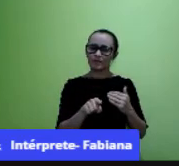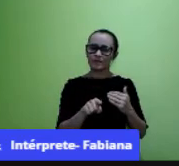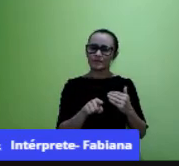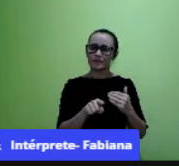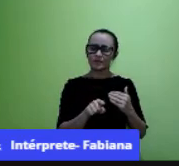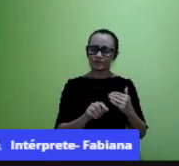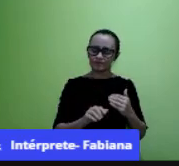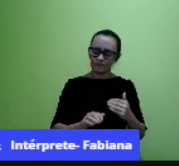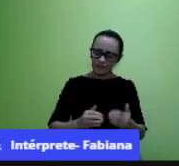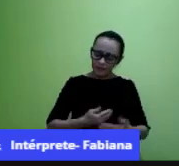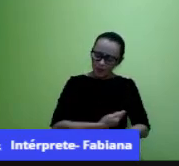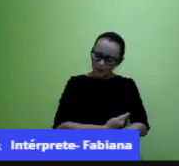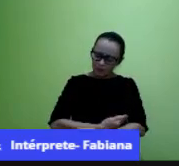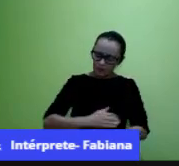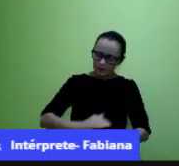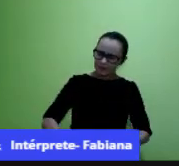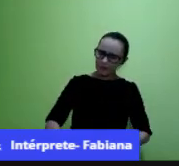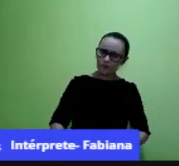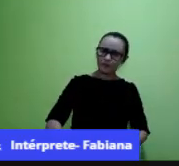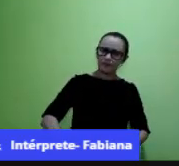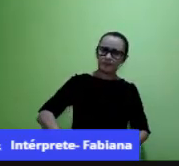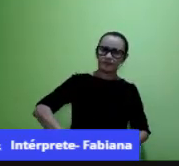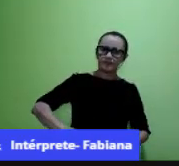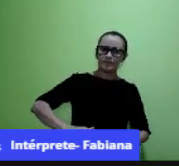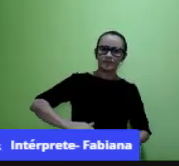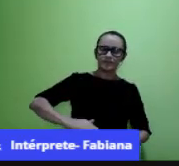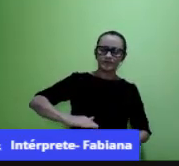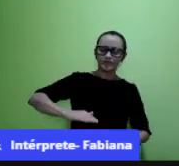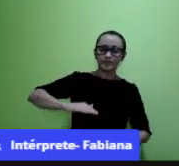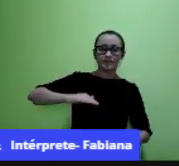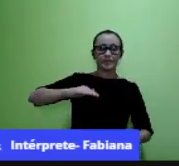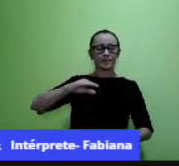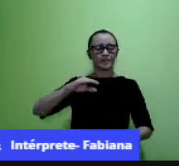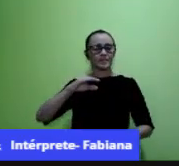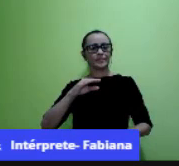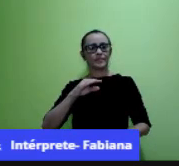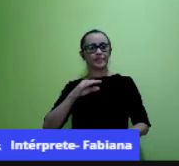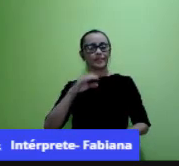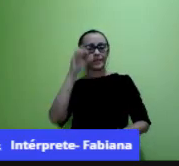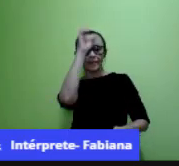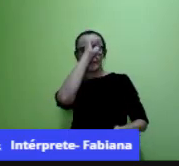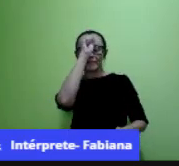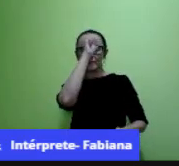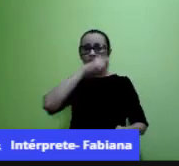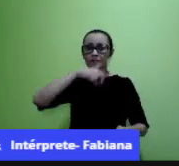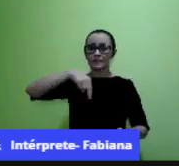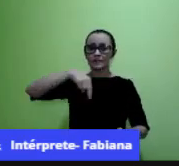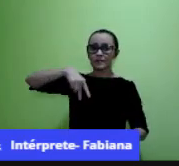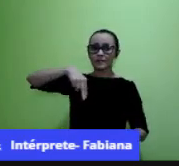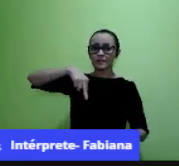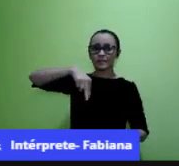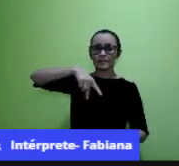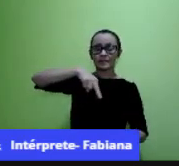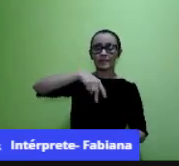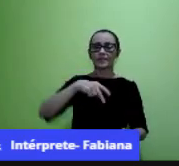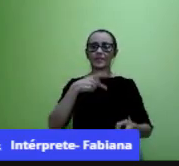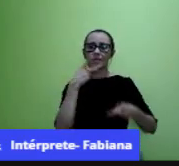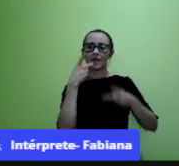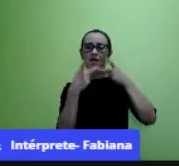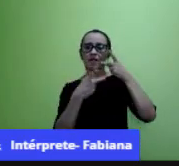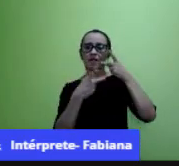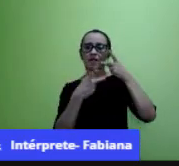os primeiros reconhecimentos do caminhar, do falar, das primeiras aprendizagens